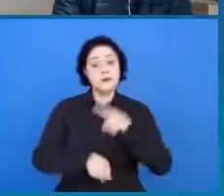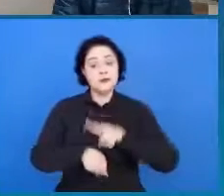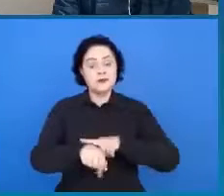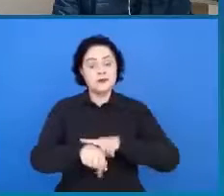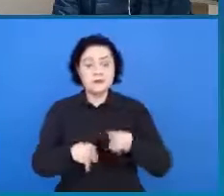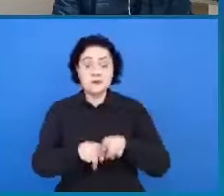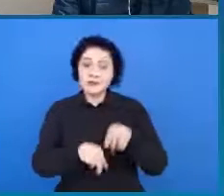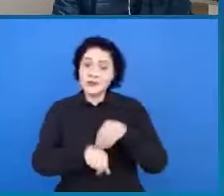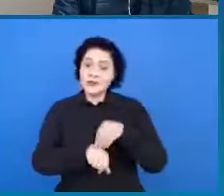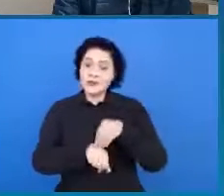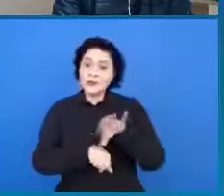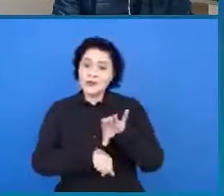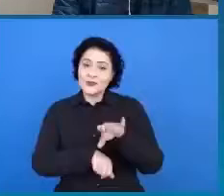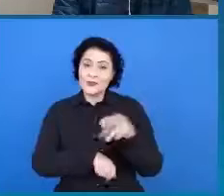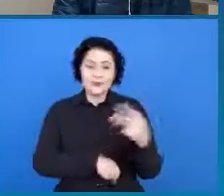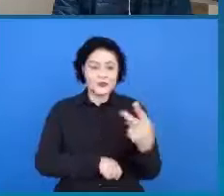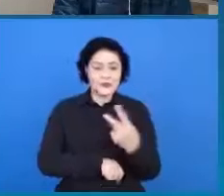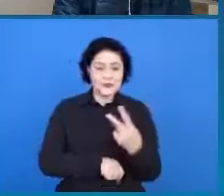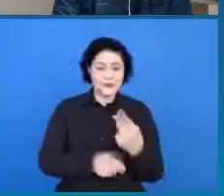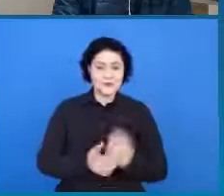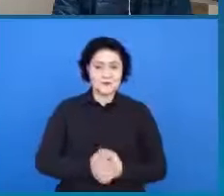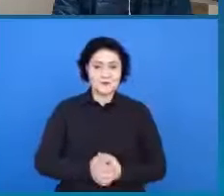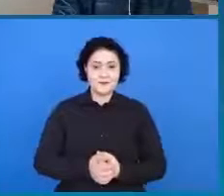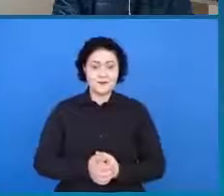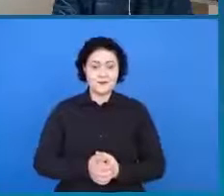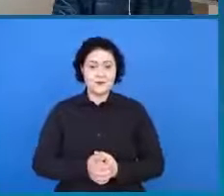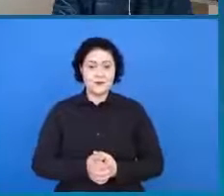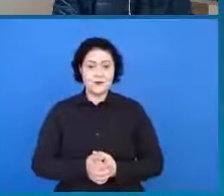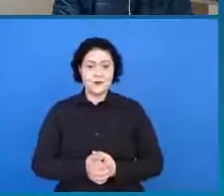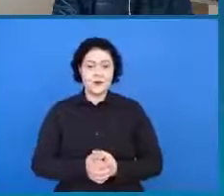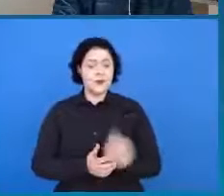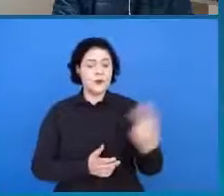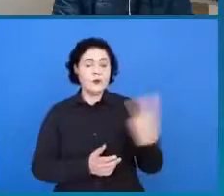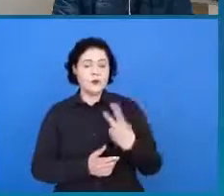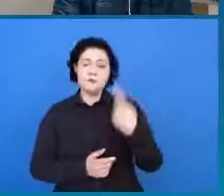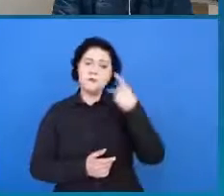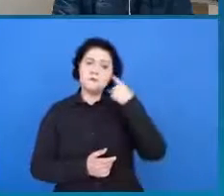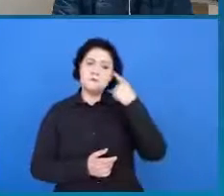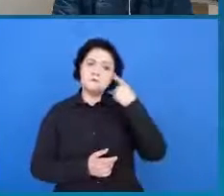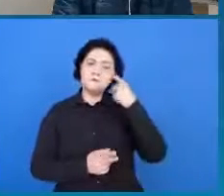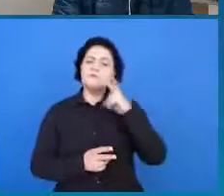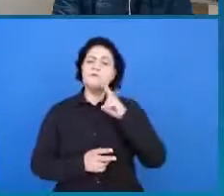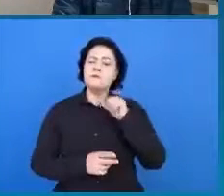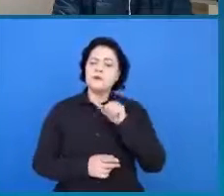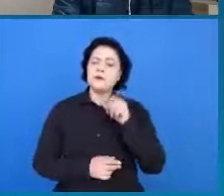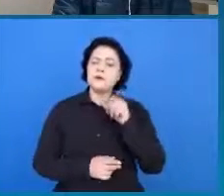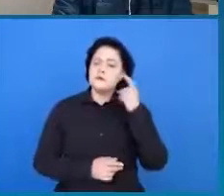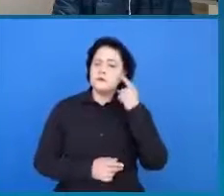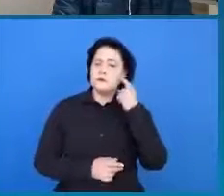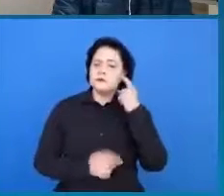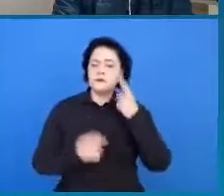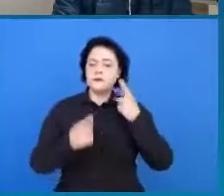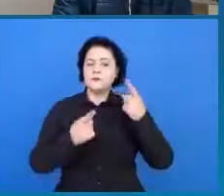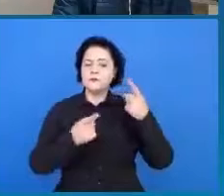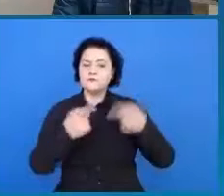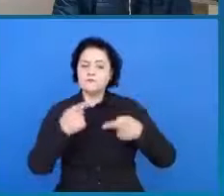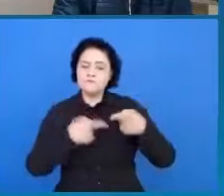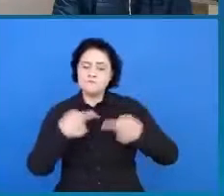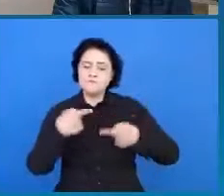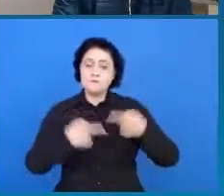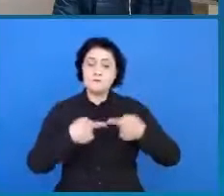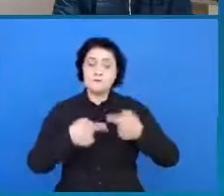sugerir ambos eles ficaram de estudar falar com outras pessoas da Federação Espírita